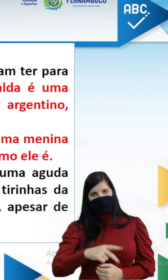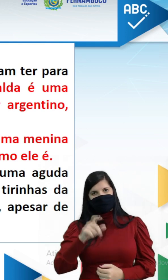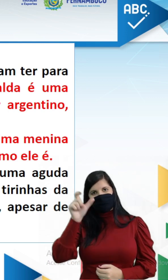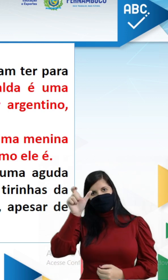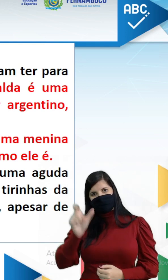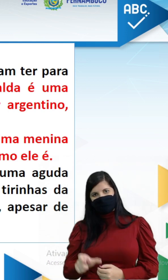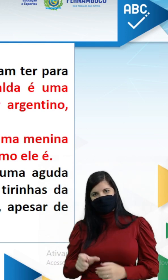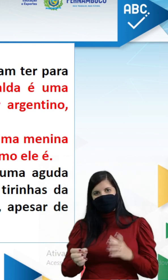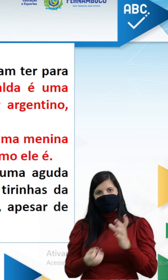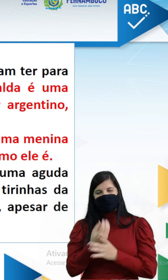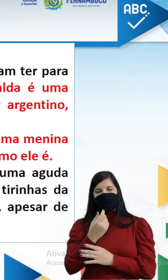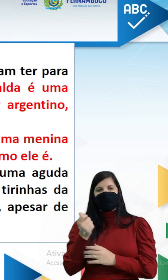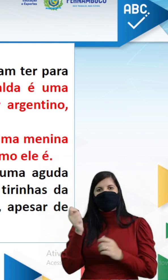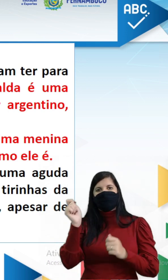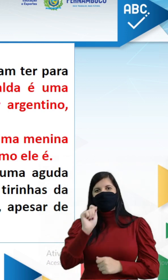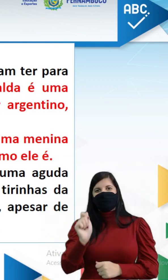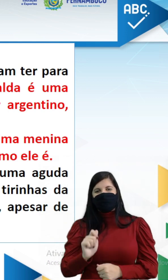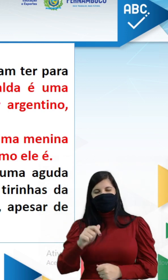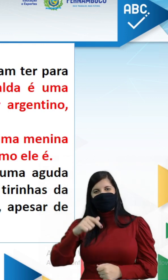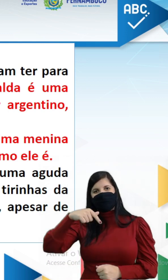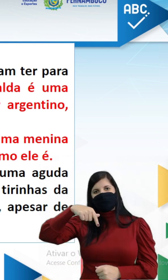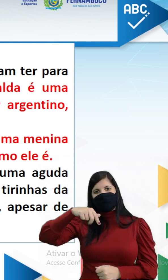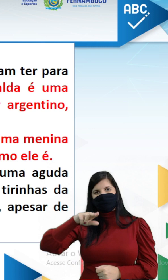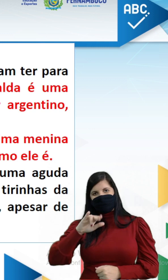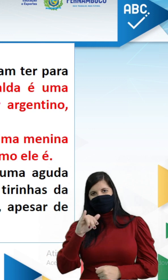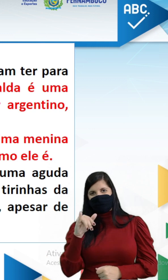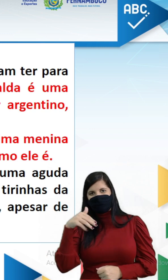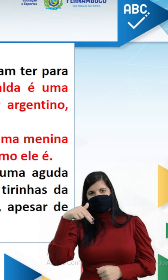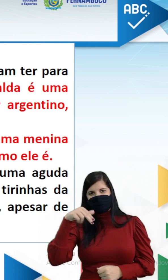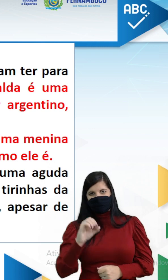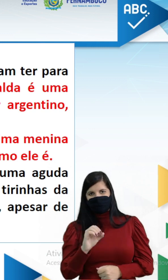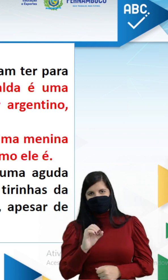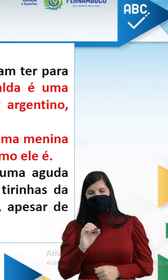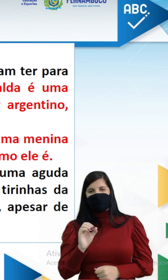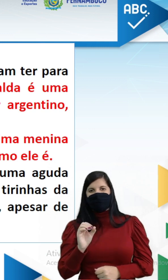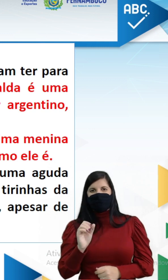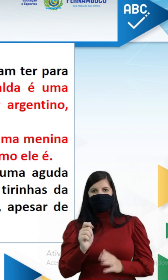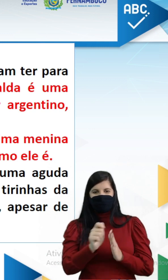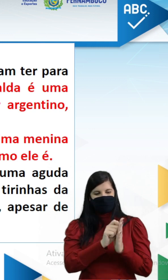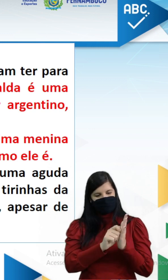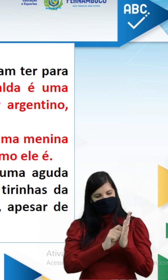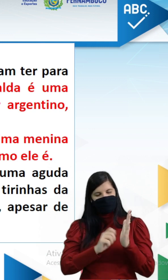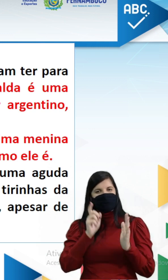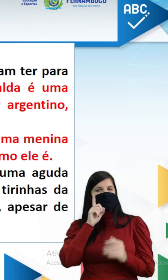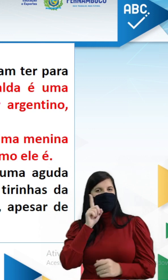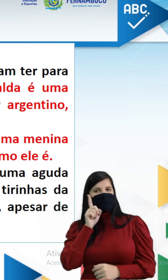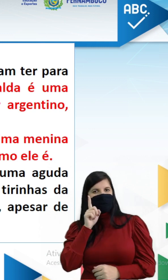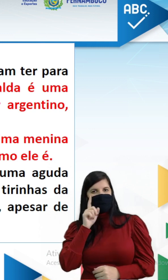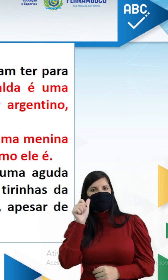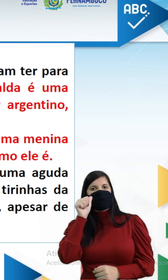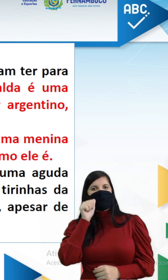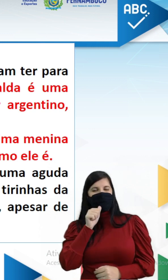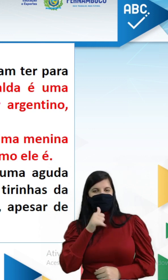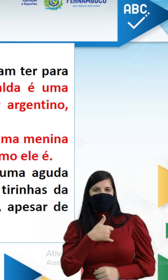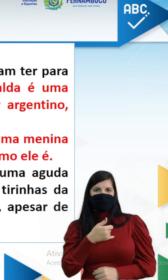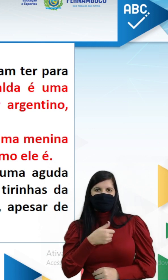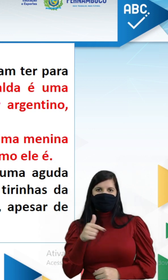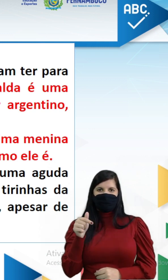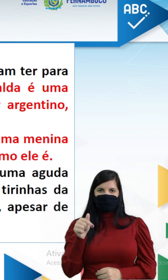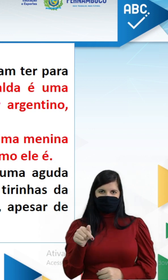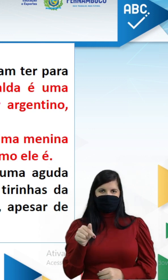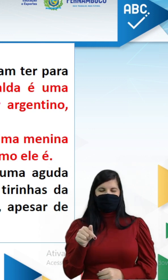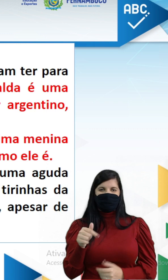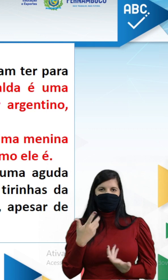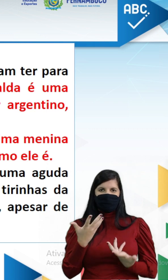criadas pelo argentino Quino. Nessas tiras, o autor mostra o dia a dia de uma menina de 7 anos que